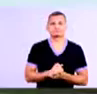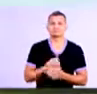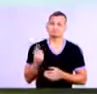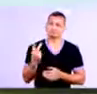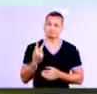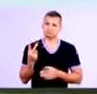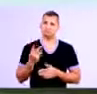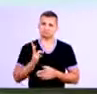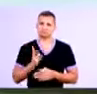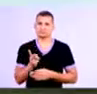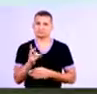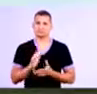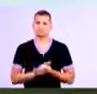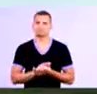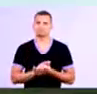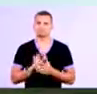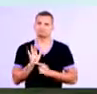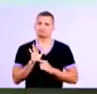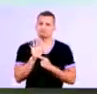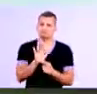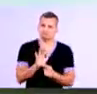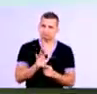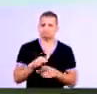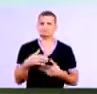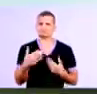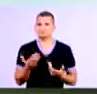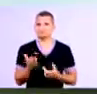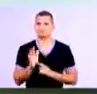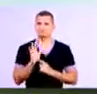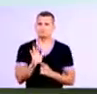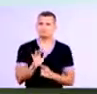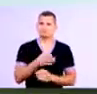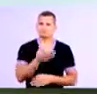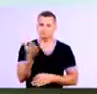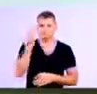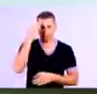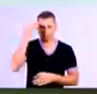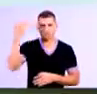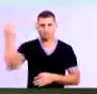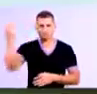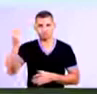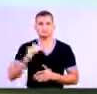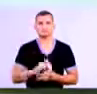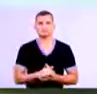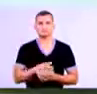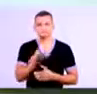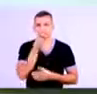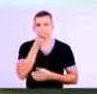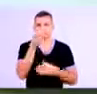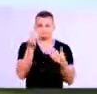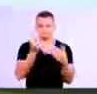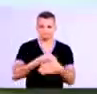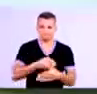disposto, tá? A gente está sempre disposto a poder colaborar com o sucesso de vocês. E é isso aí. Boa